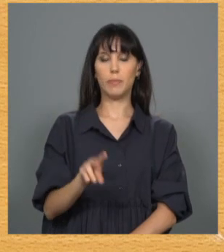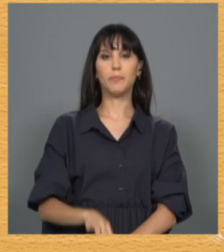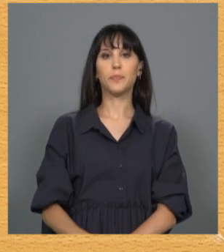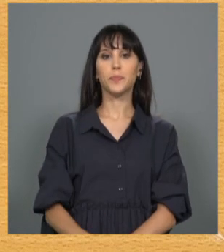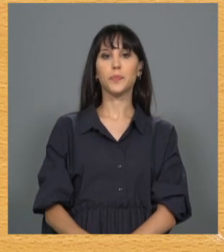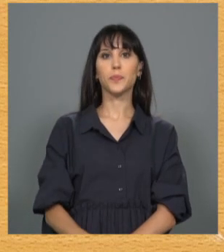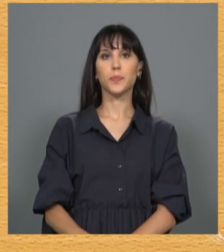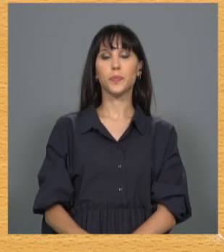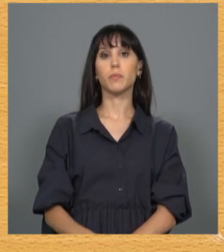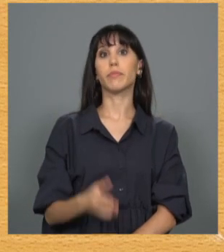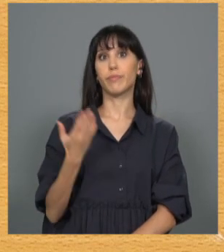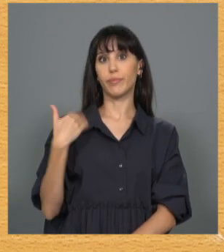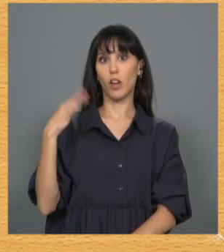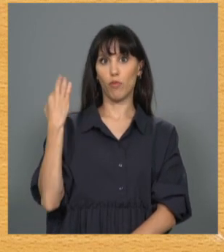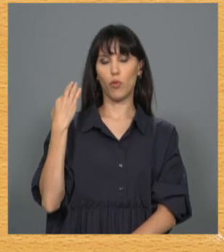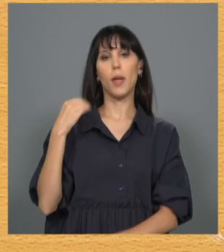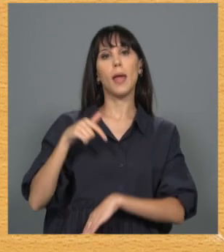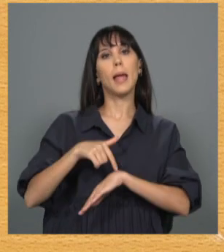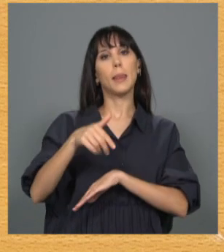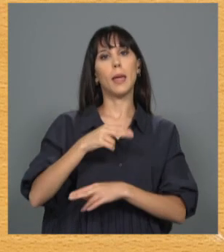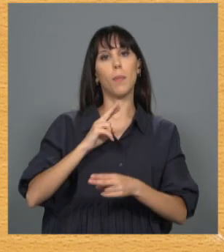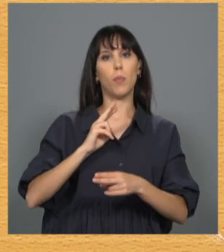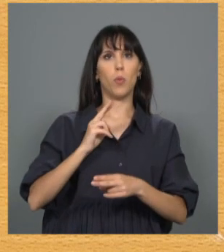que no tempo do romantismo